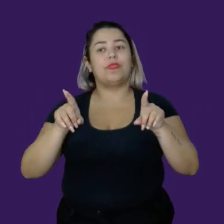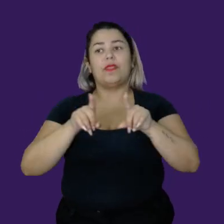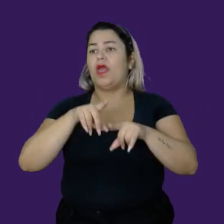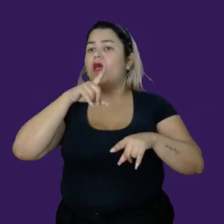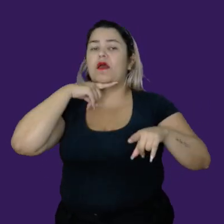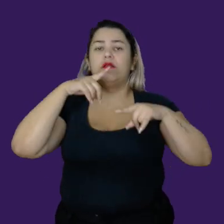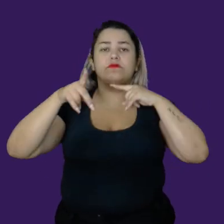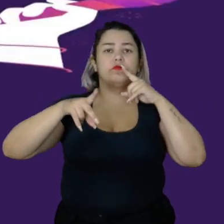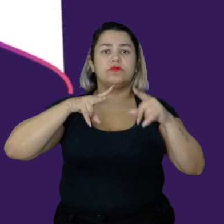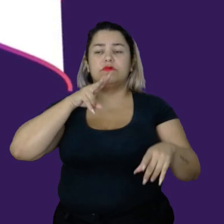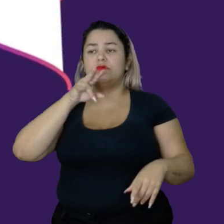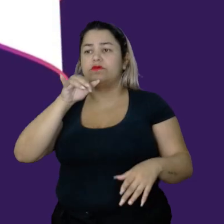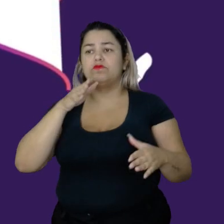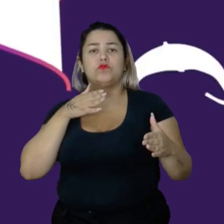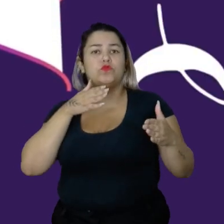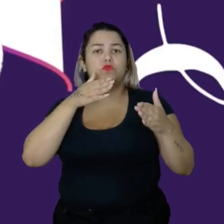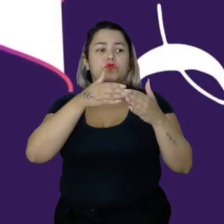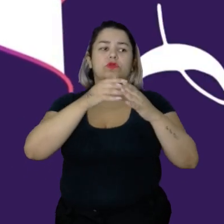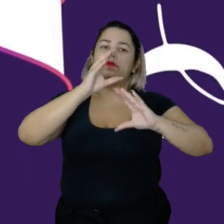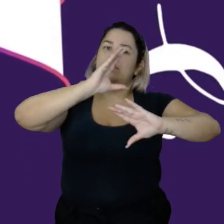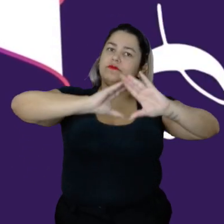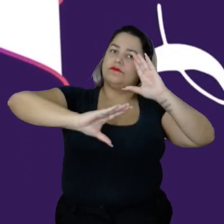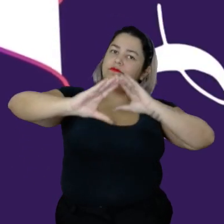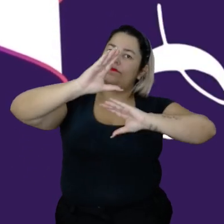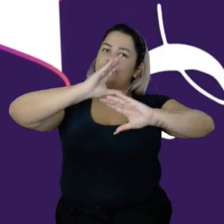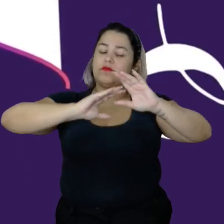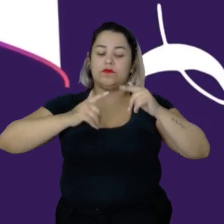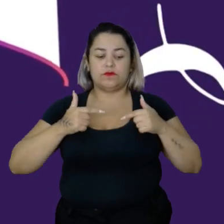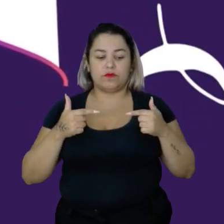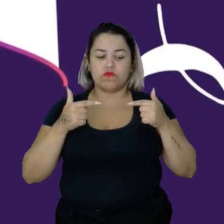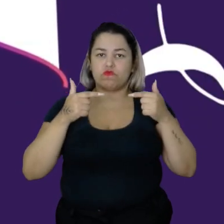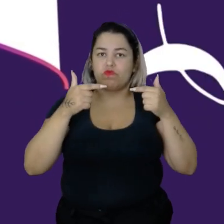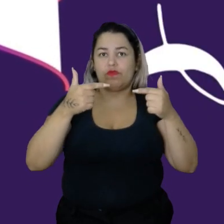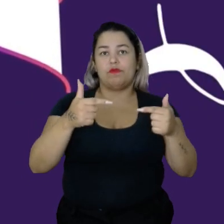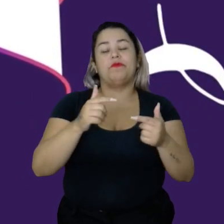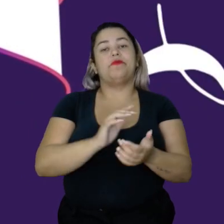Ninguém vai me impedir de cantar e lutar.